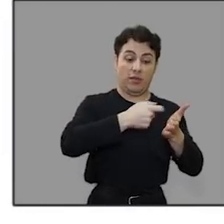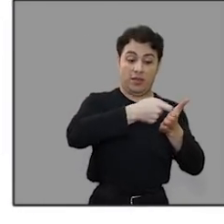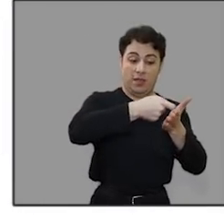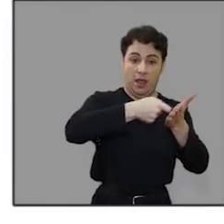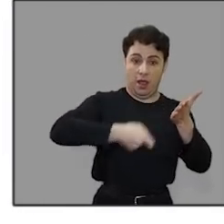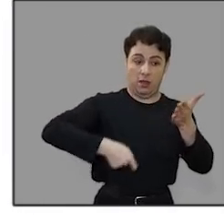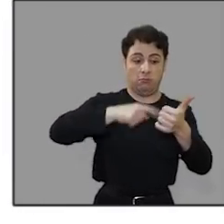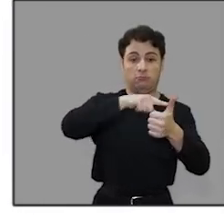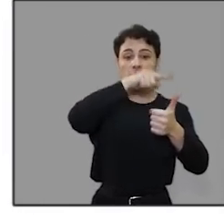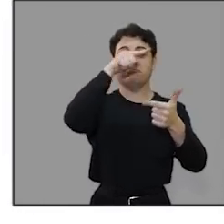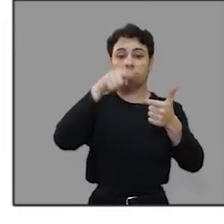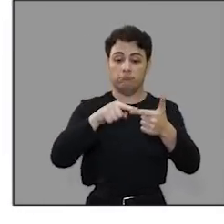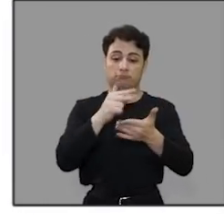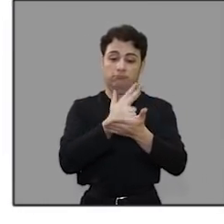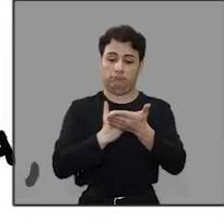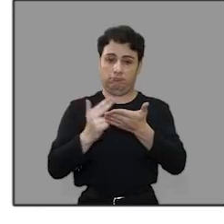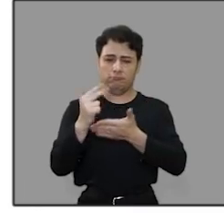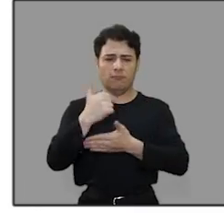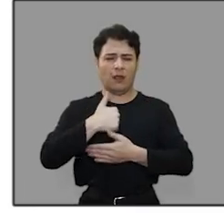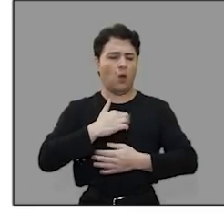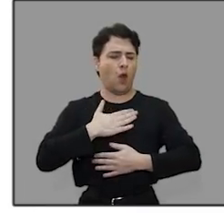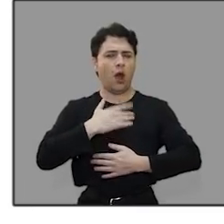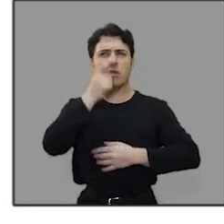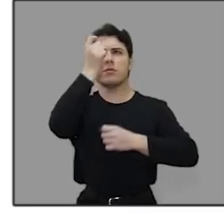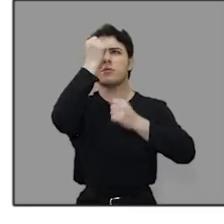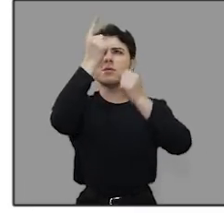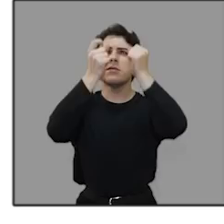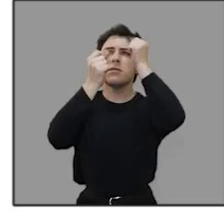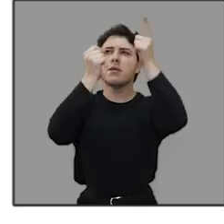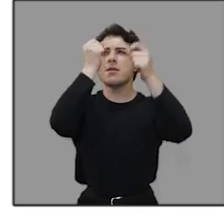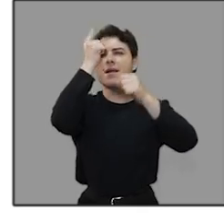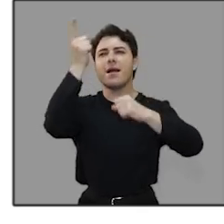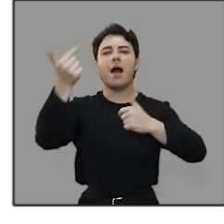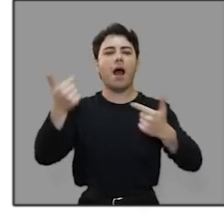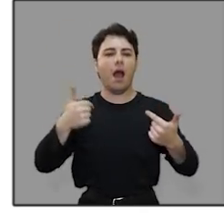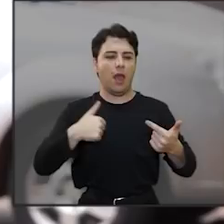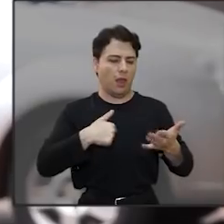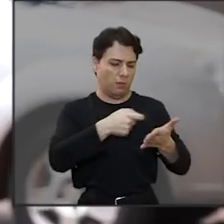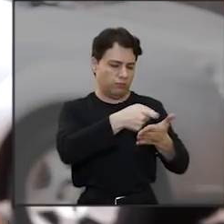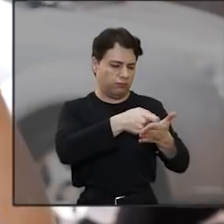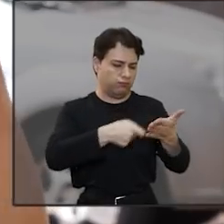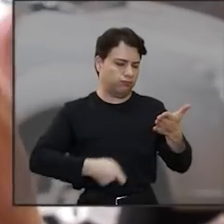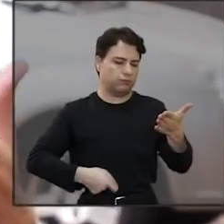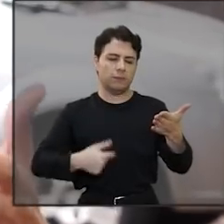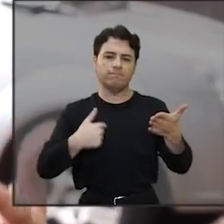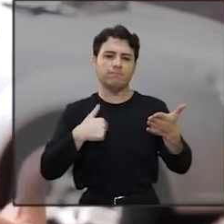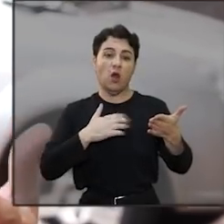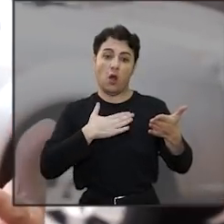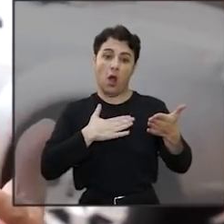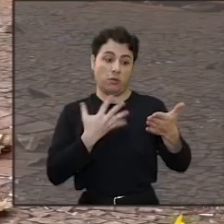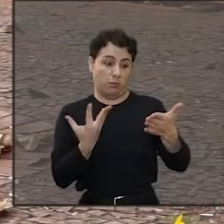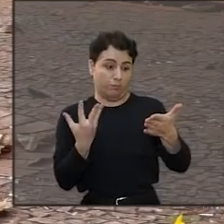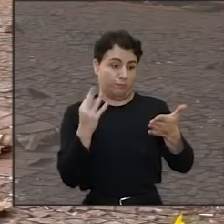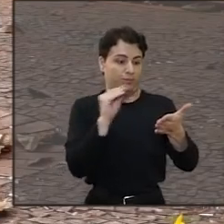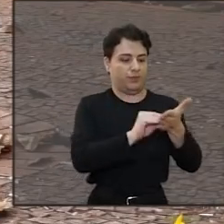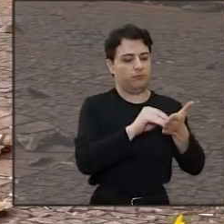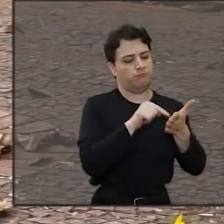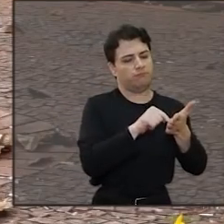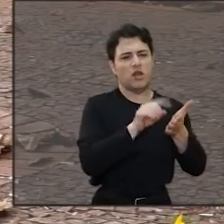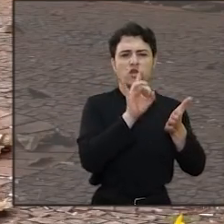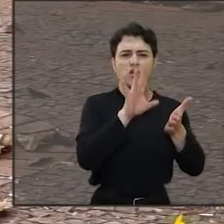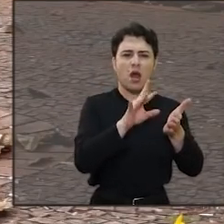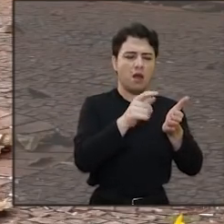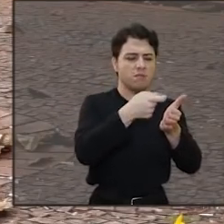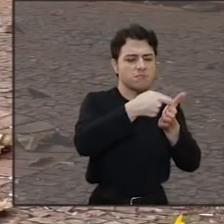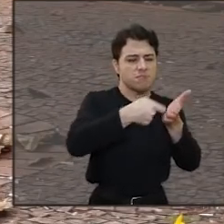porque eu me sinto uma pessoa muito criativa. E eu gosto de mostrar todos os sentidos que eu pensei na minha cabeça para a pessoa que está